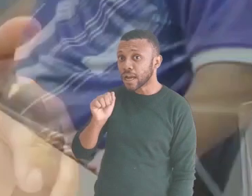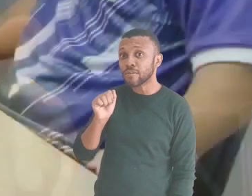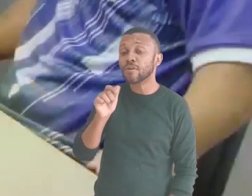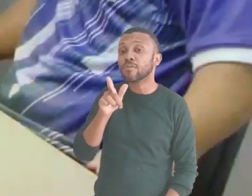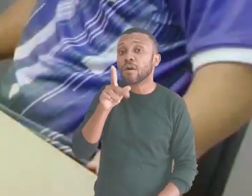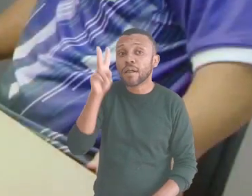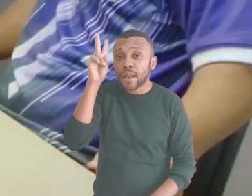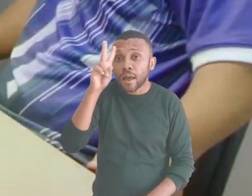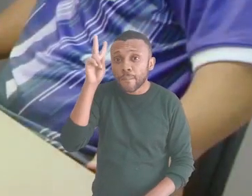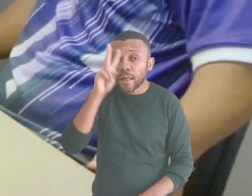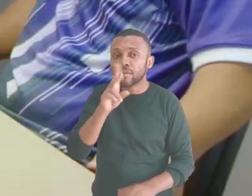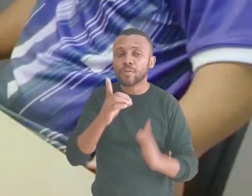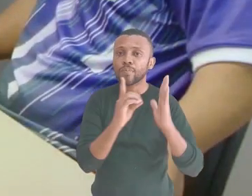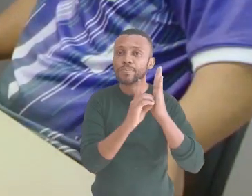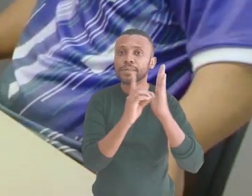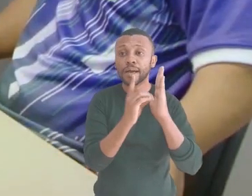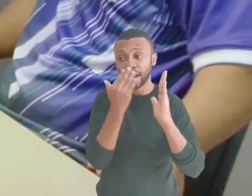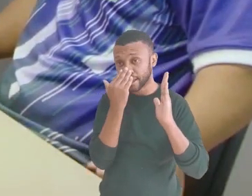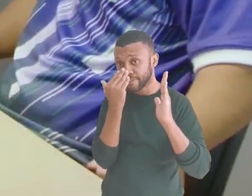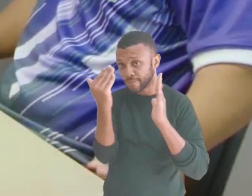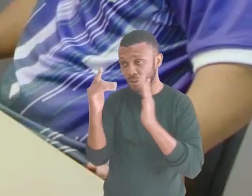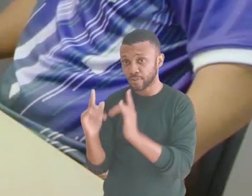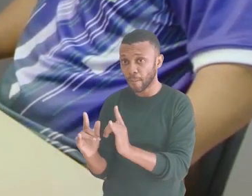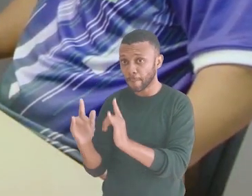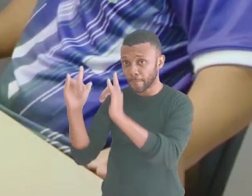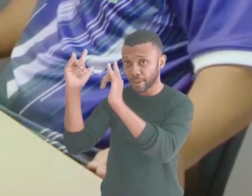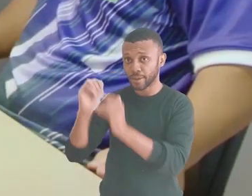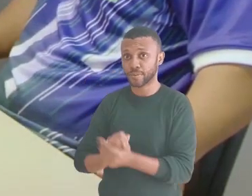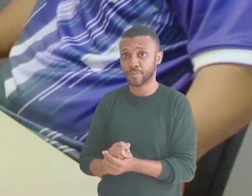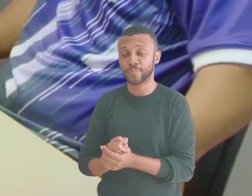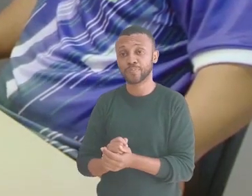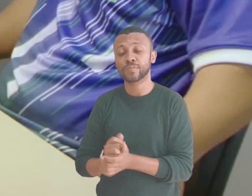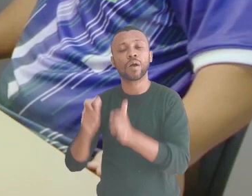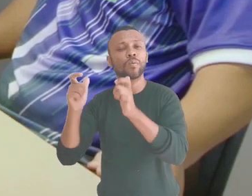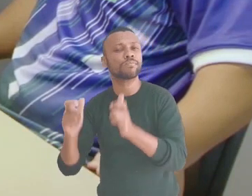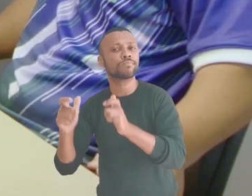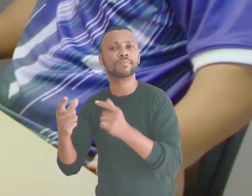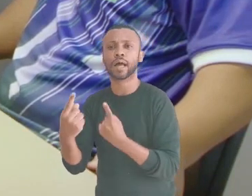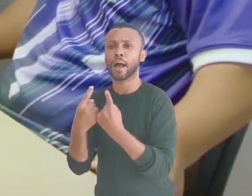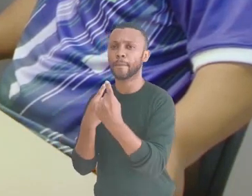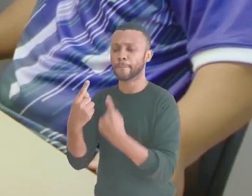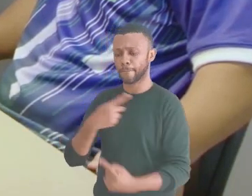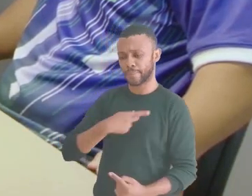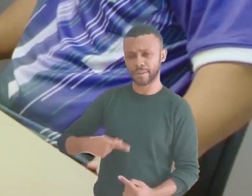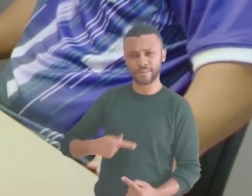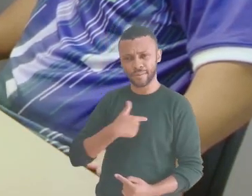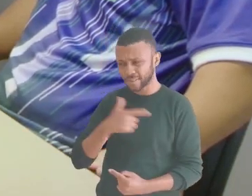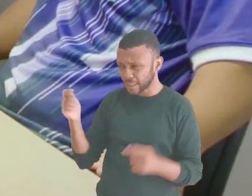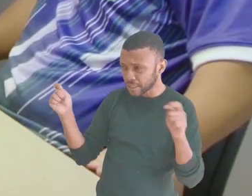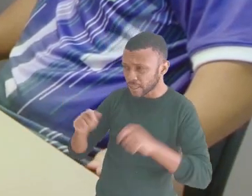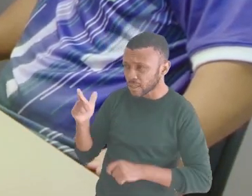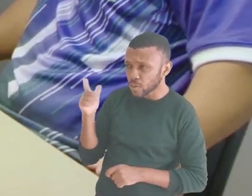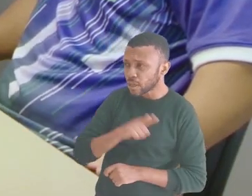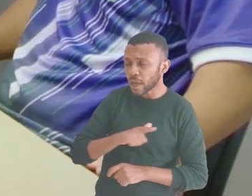Espera um pouquinho, você falou que está no Detran, o Detran é quase aqui em frente. Estamos na Presidente Vargas. Você consegue atravessar a Presidente Vargas de